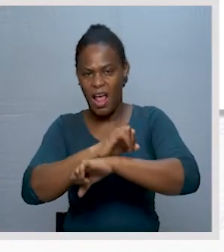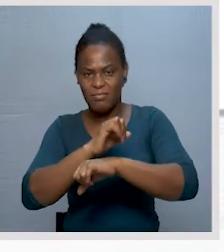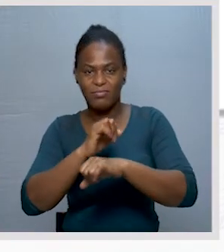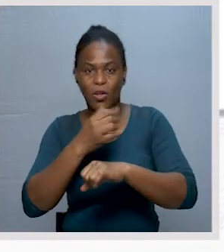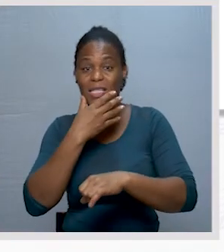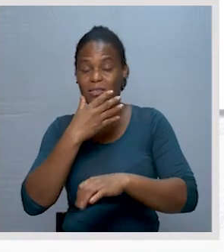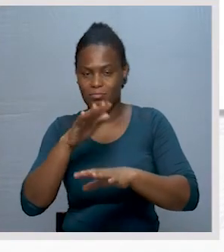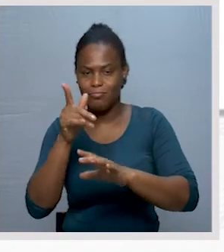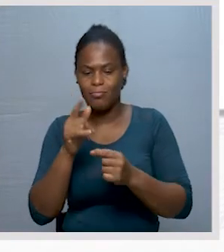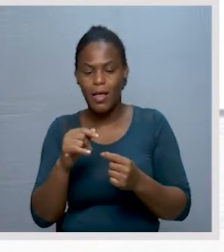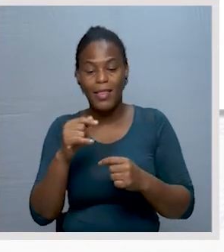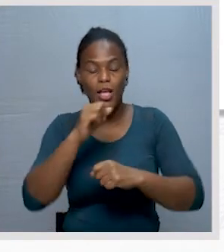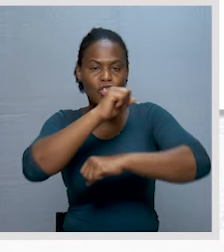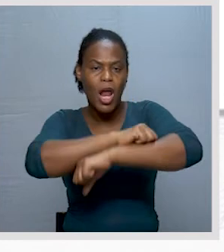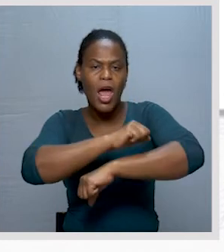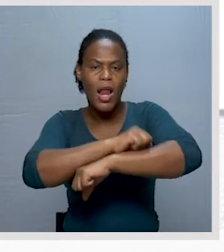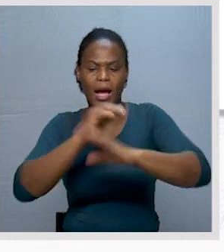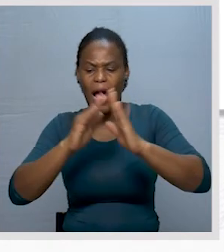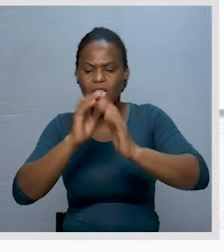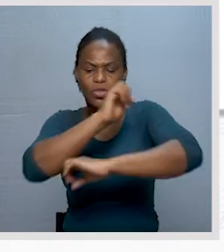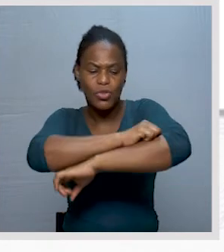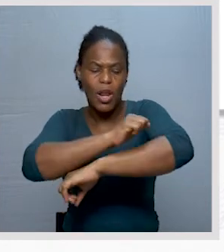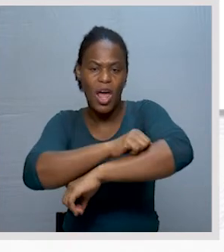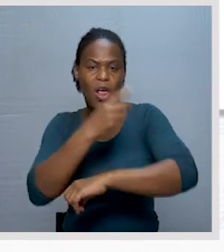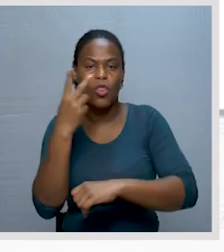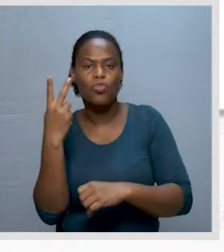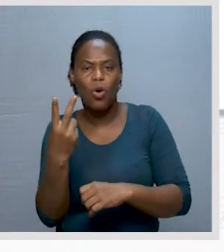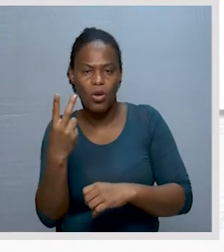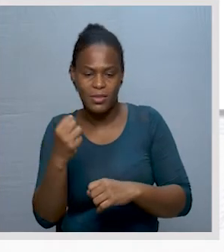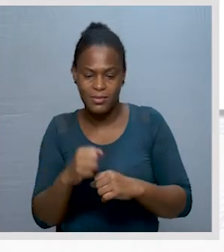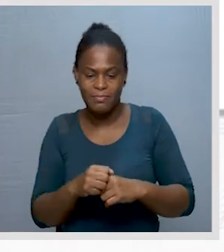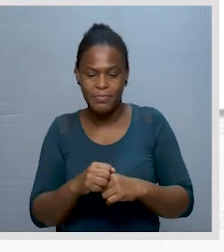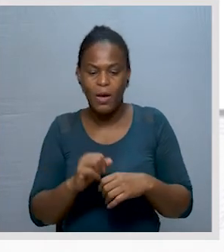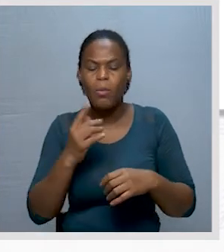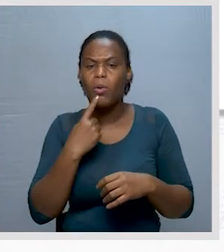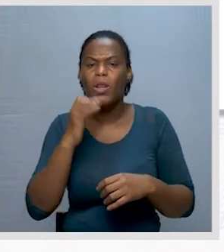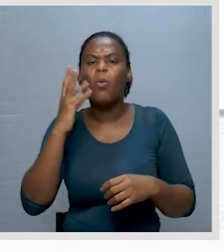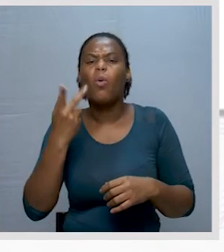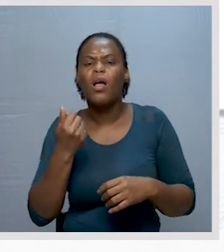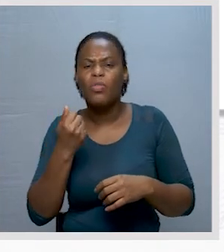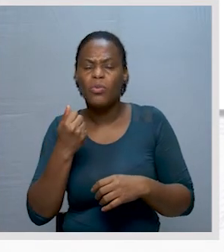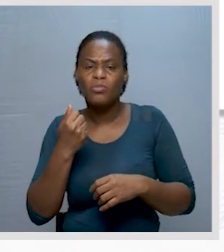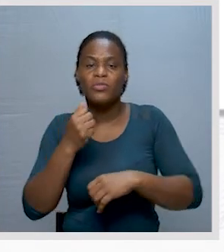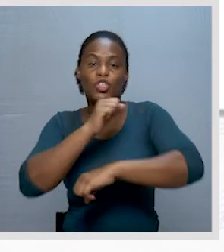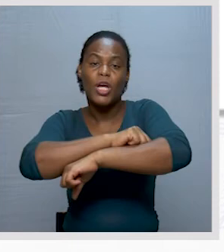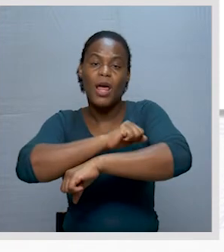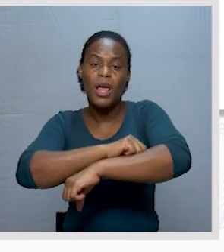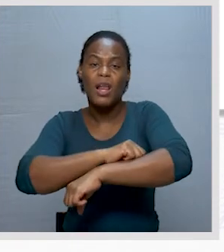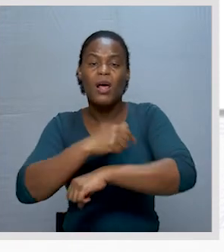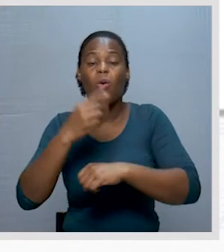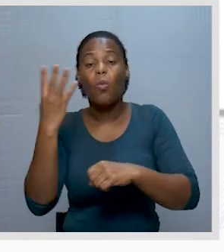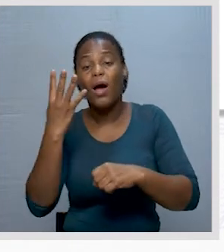tem 2 janelas. Agora a pergunta é esta. Quantas janelas têm